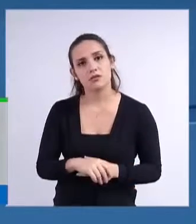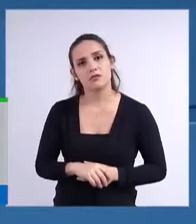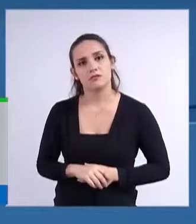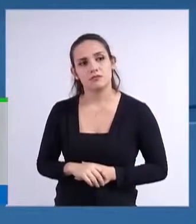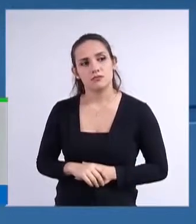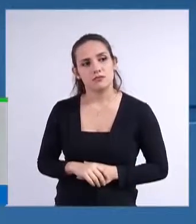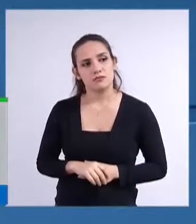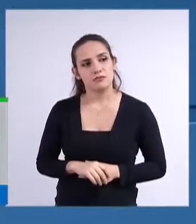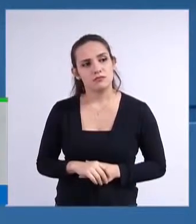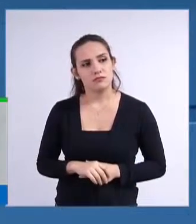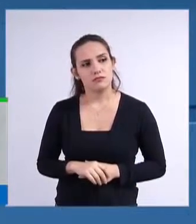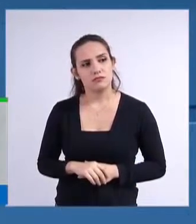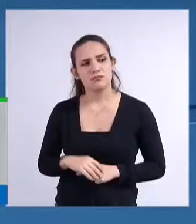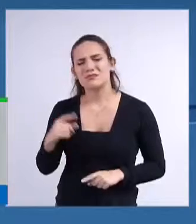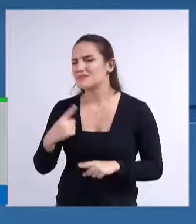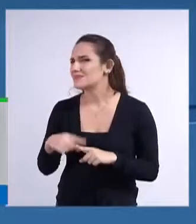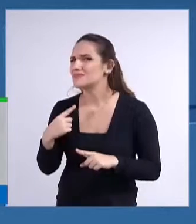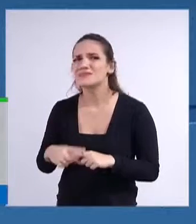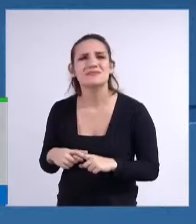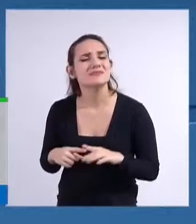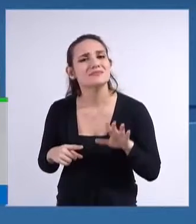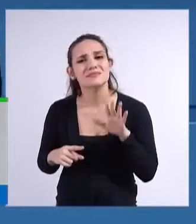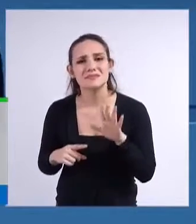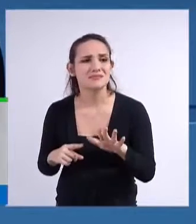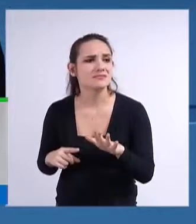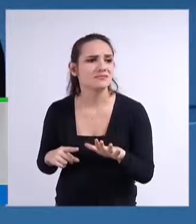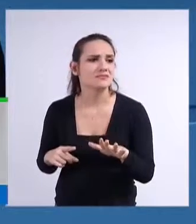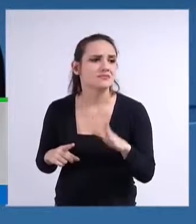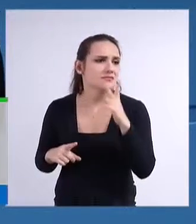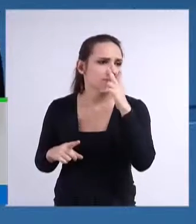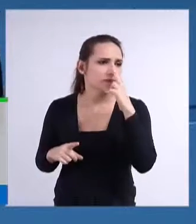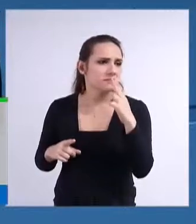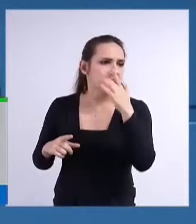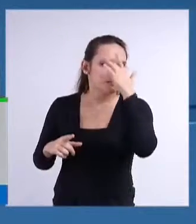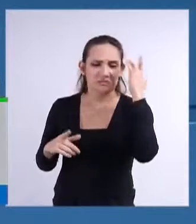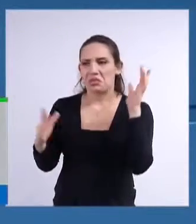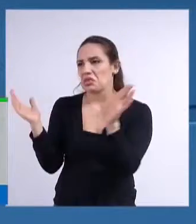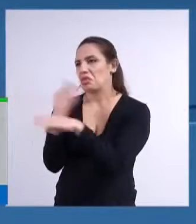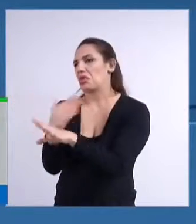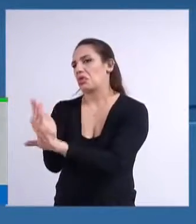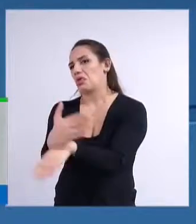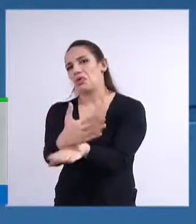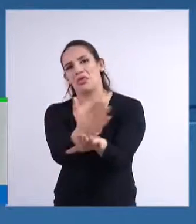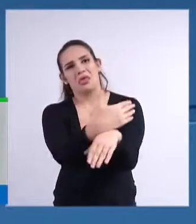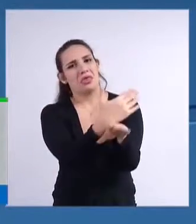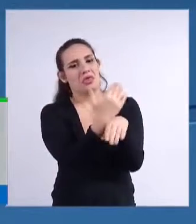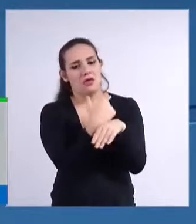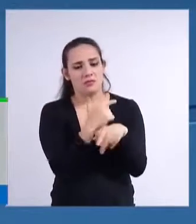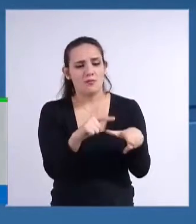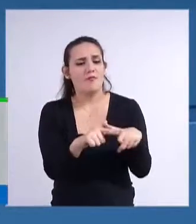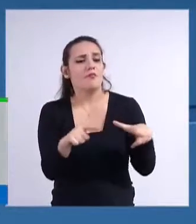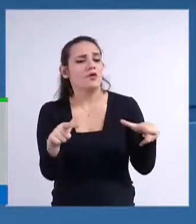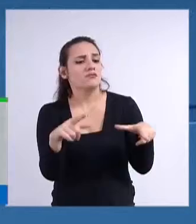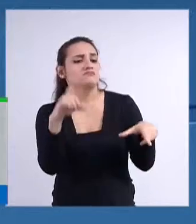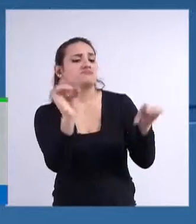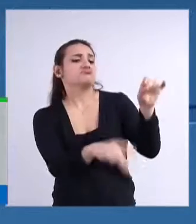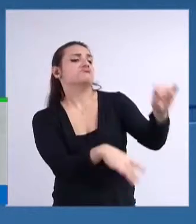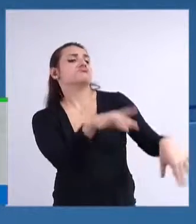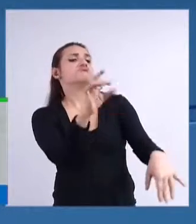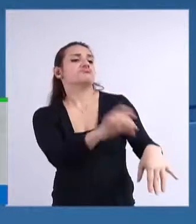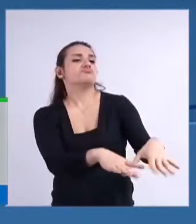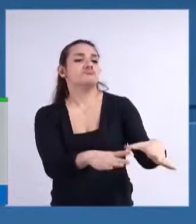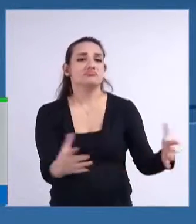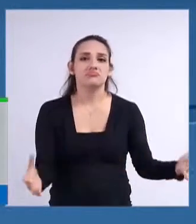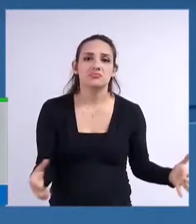forma desenfreada de deixar nos espaços vazios, nos quintais, nos